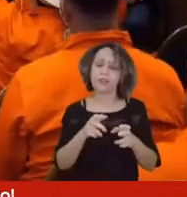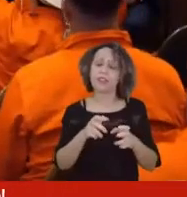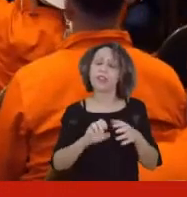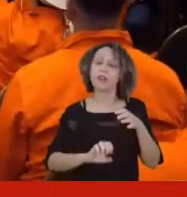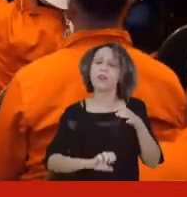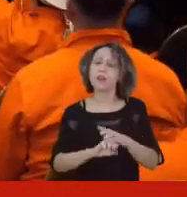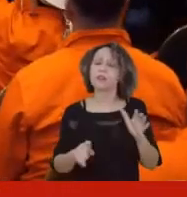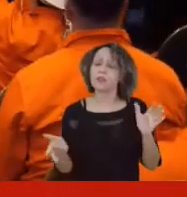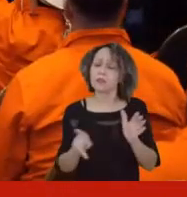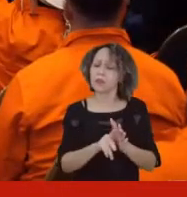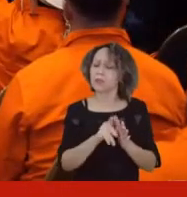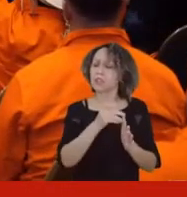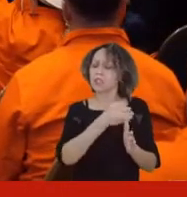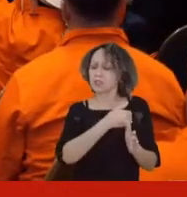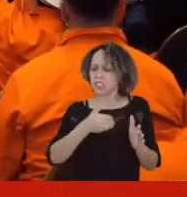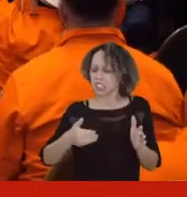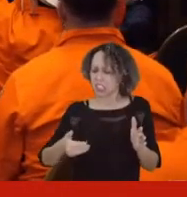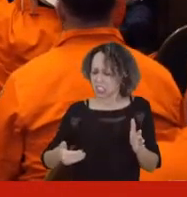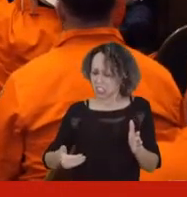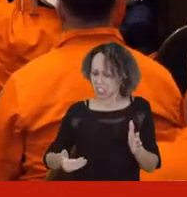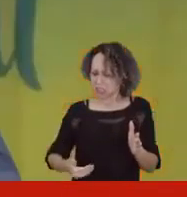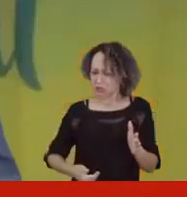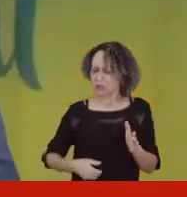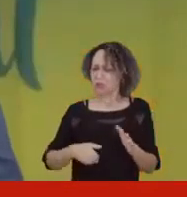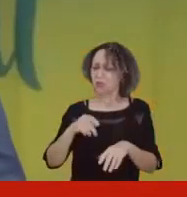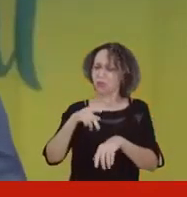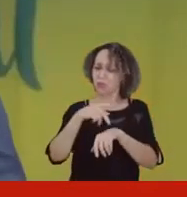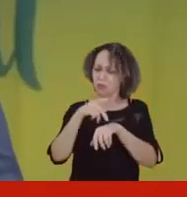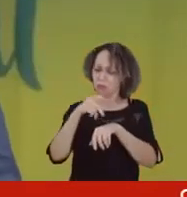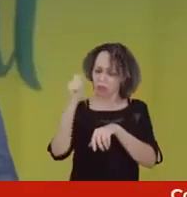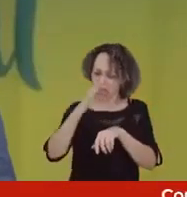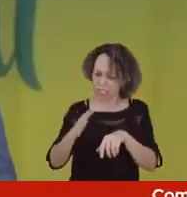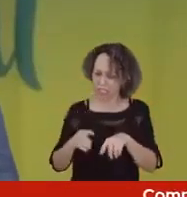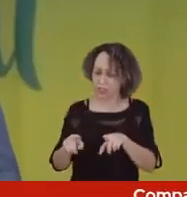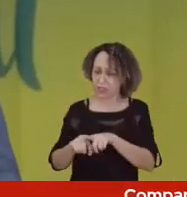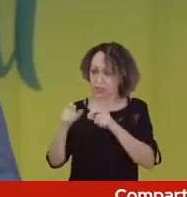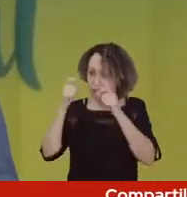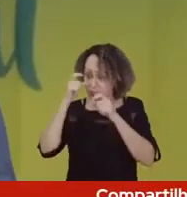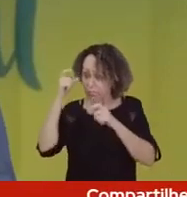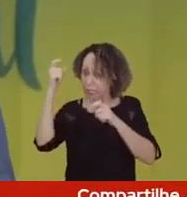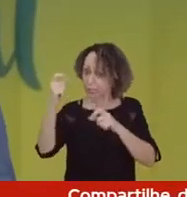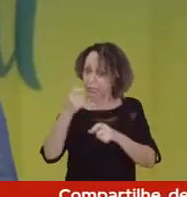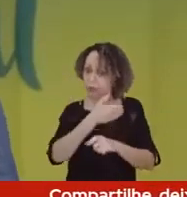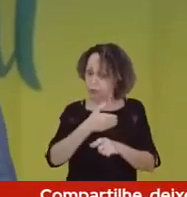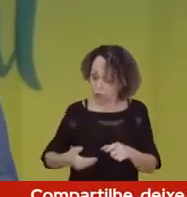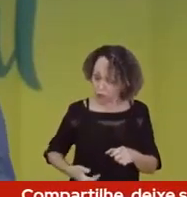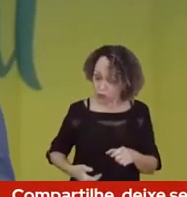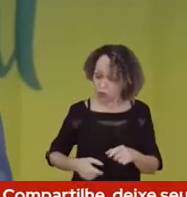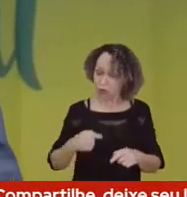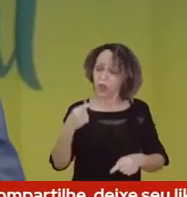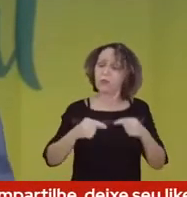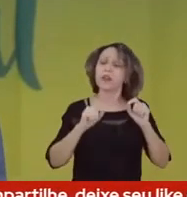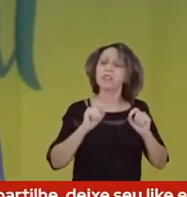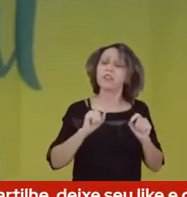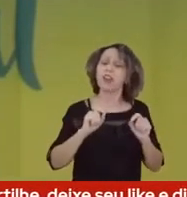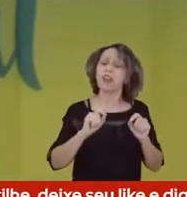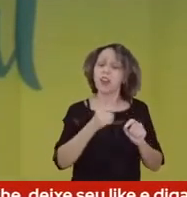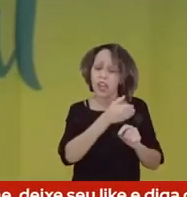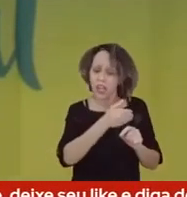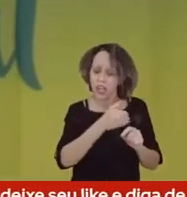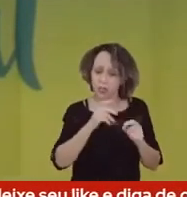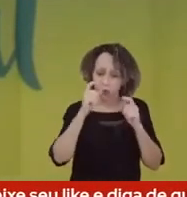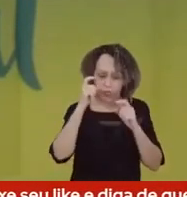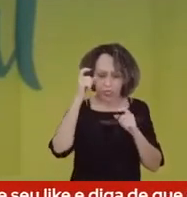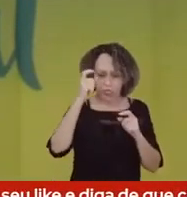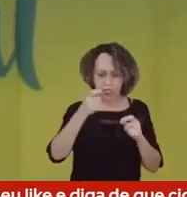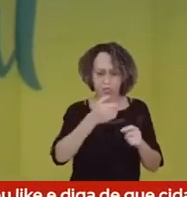que colocar isso no lugar correto, o debate é sobre o interesse público. O quanto se destrói o interesse público de uma